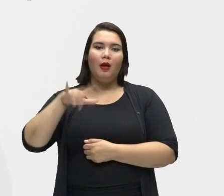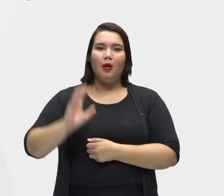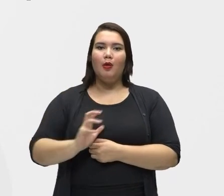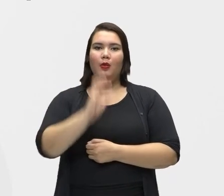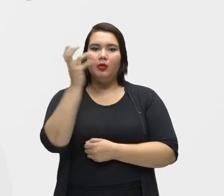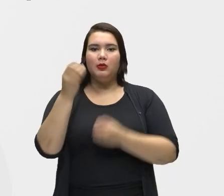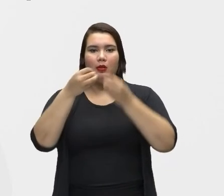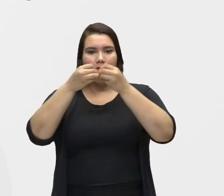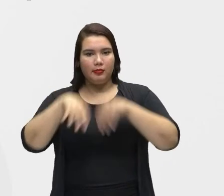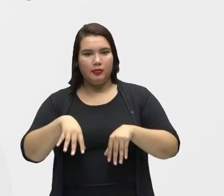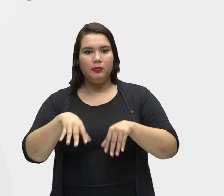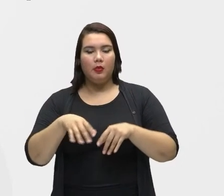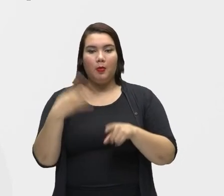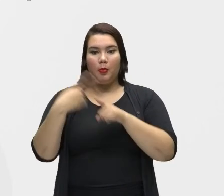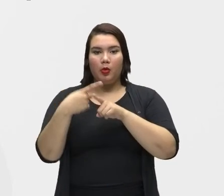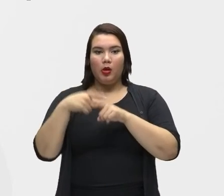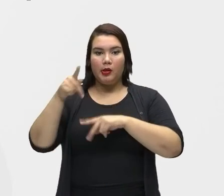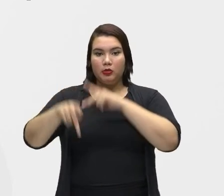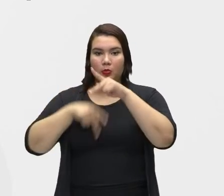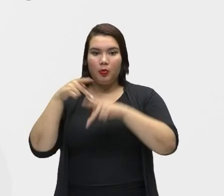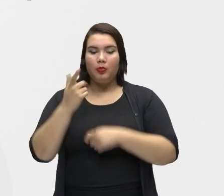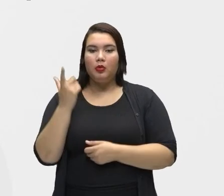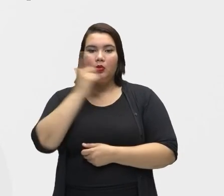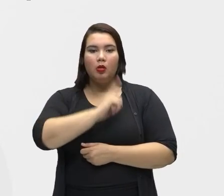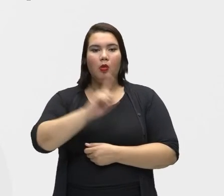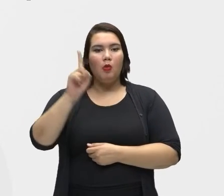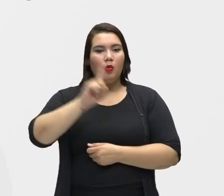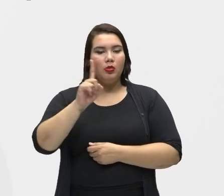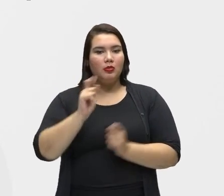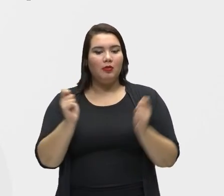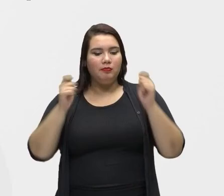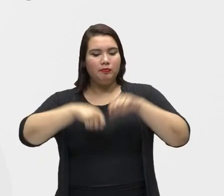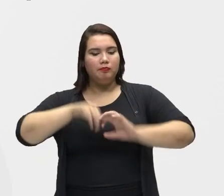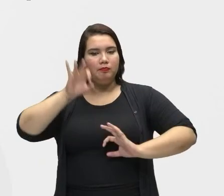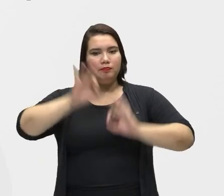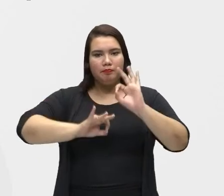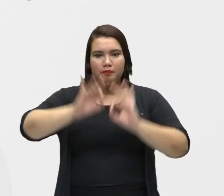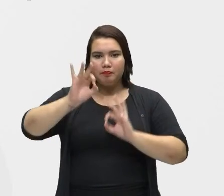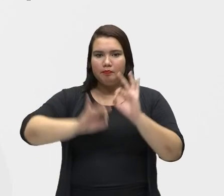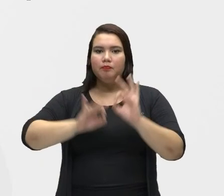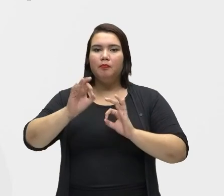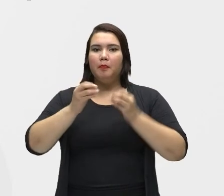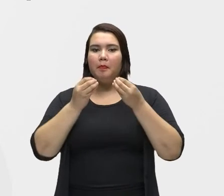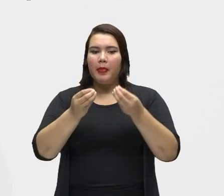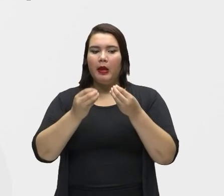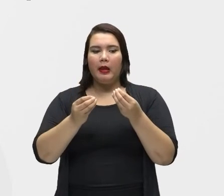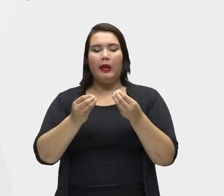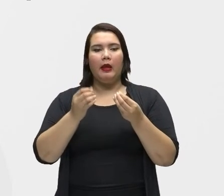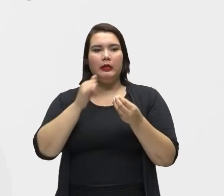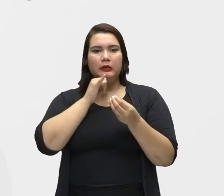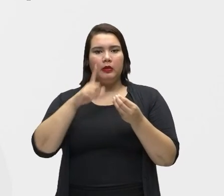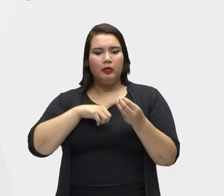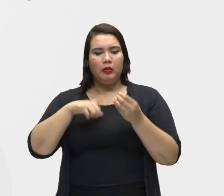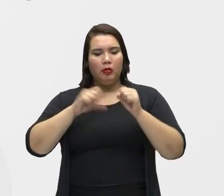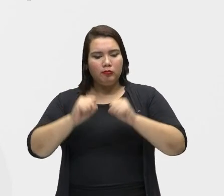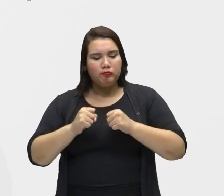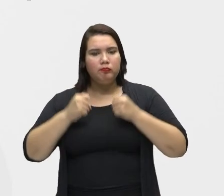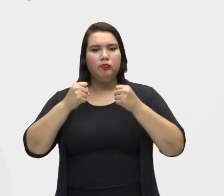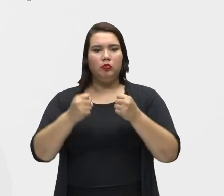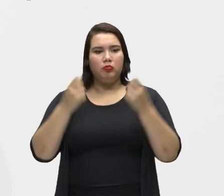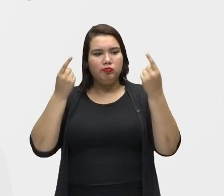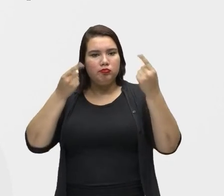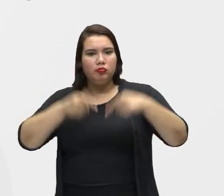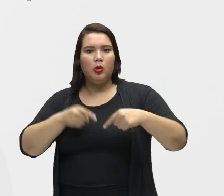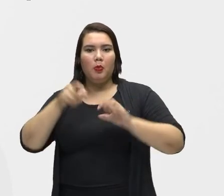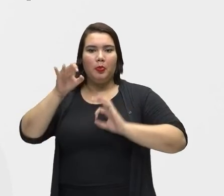desse declínio, já que os iorubás não tiveram condições de se fortalecer para enfrentar